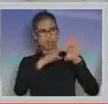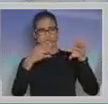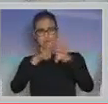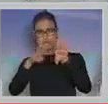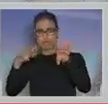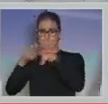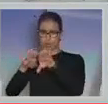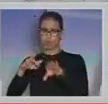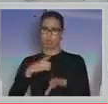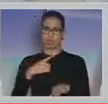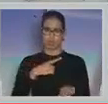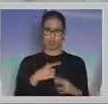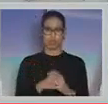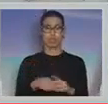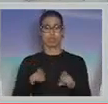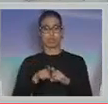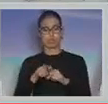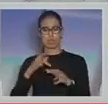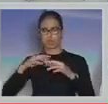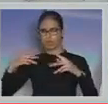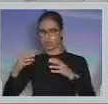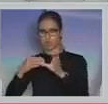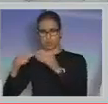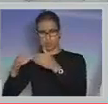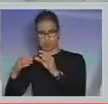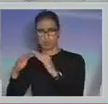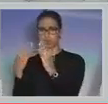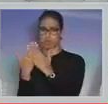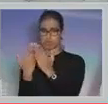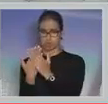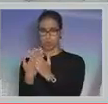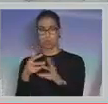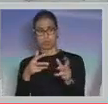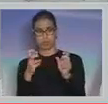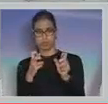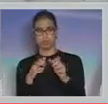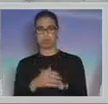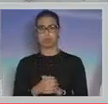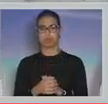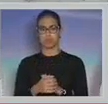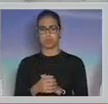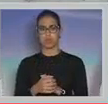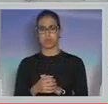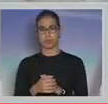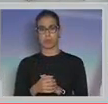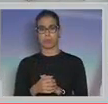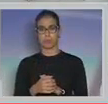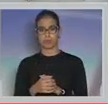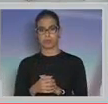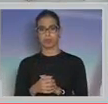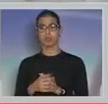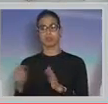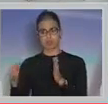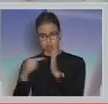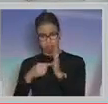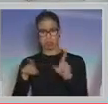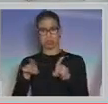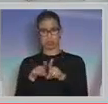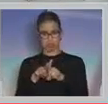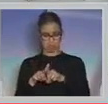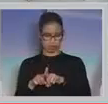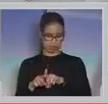várias comunidades escolares já tinham levantado essa denúncia